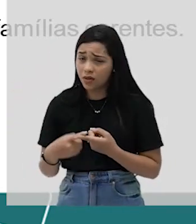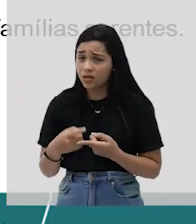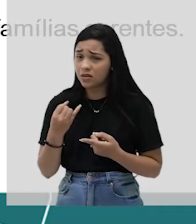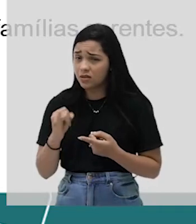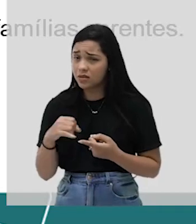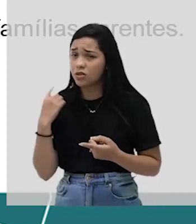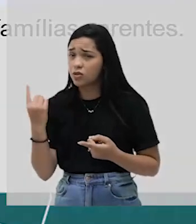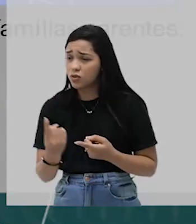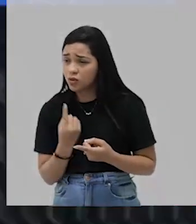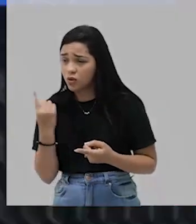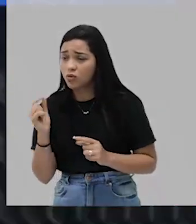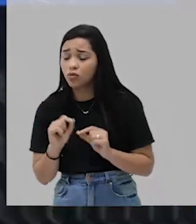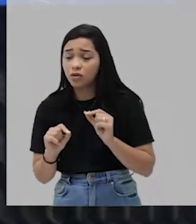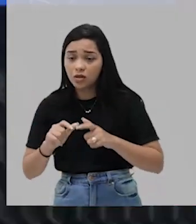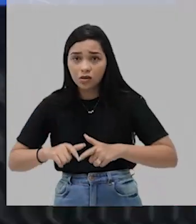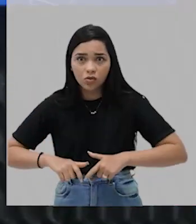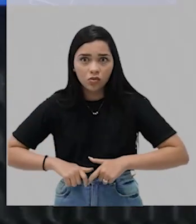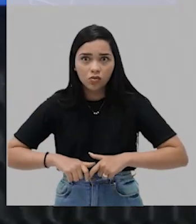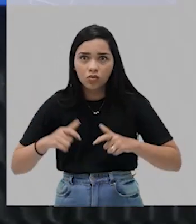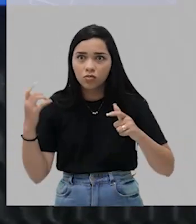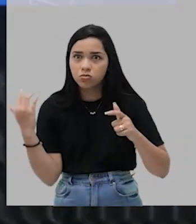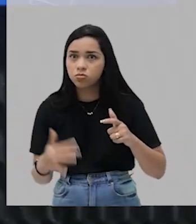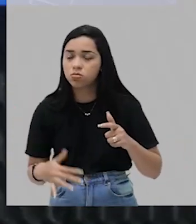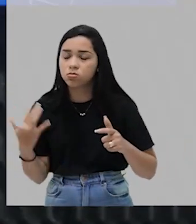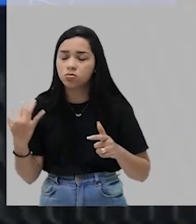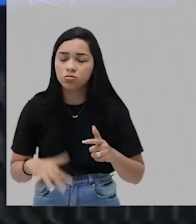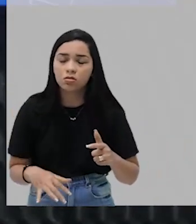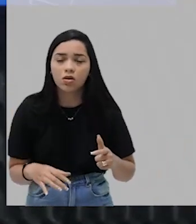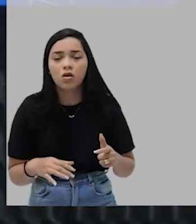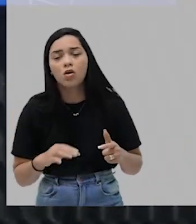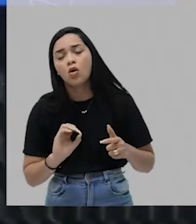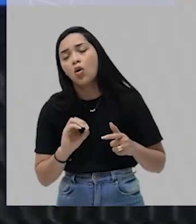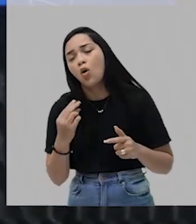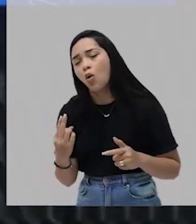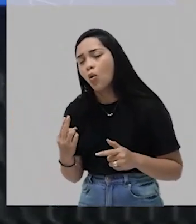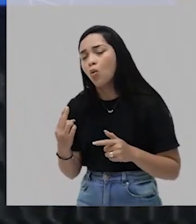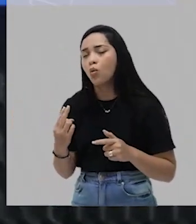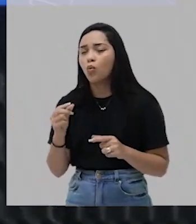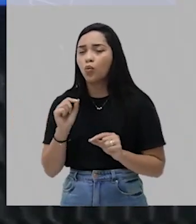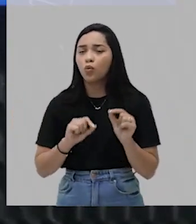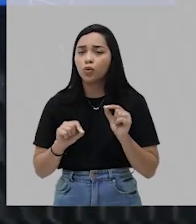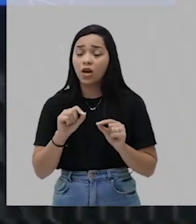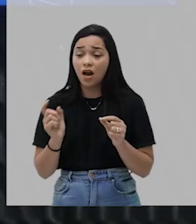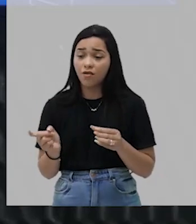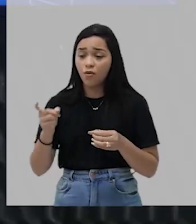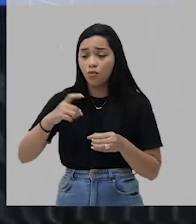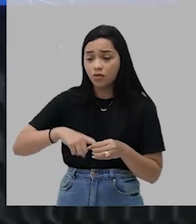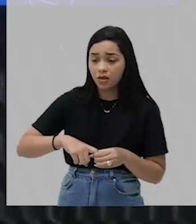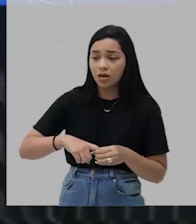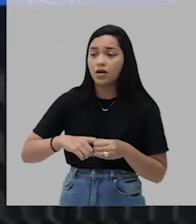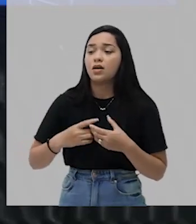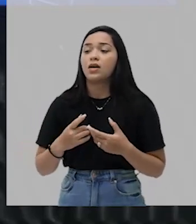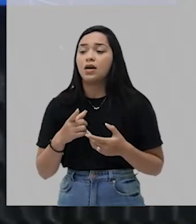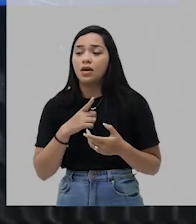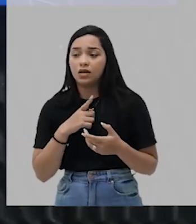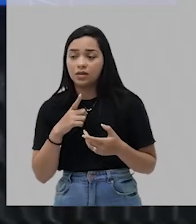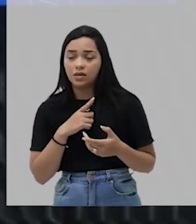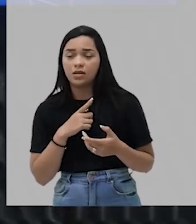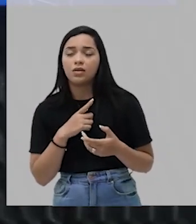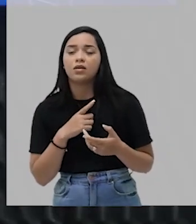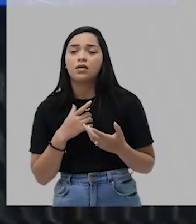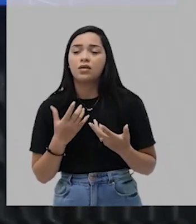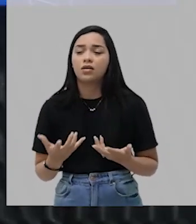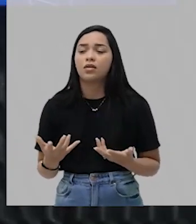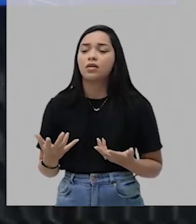nós tivermos hiperinflação, ou se nós começarmos a voltar a